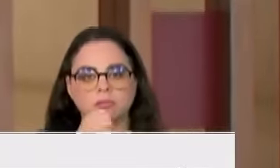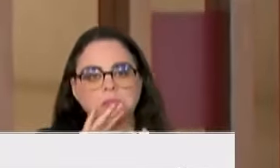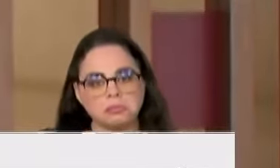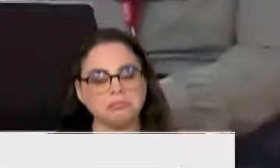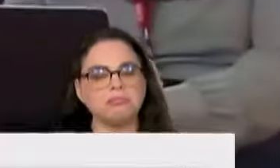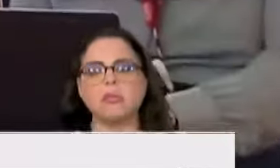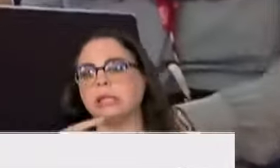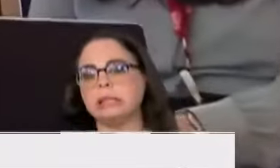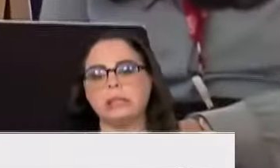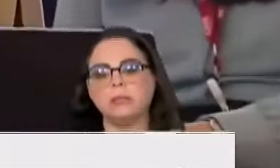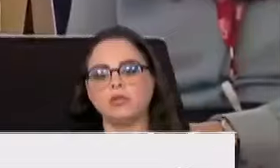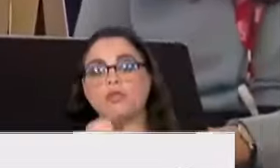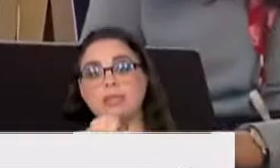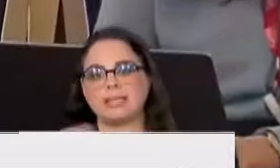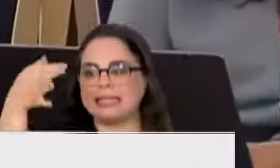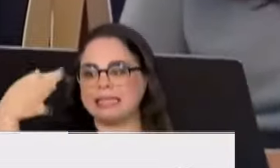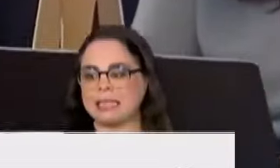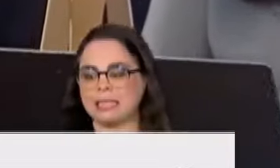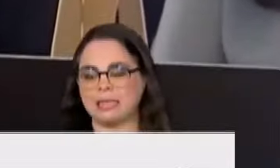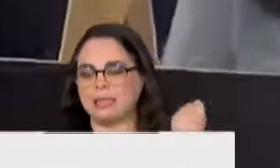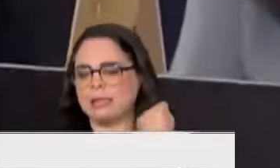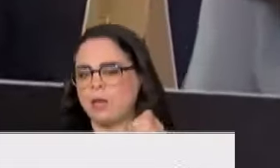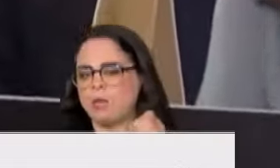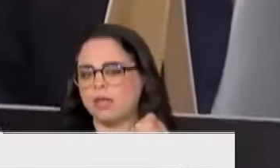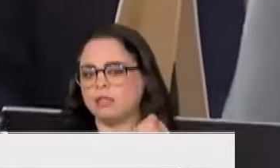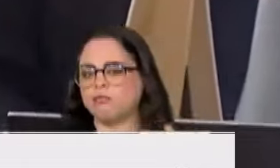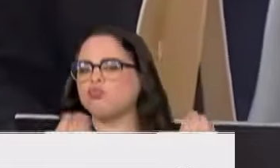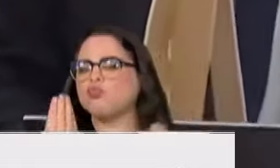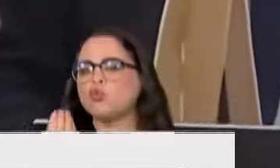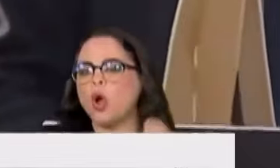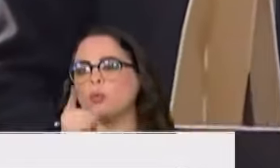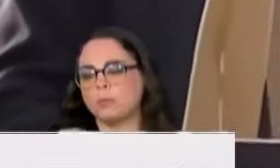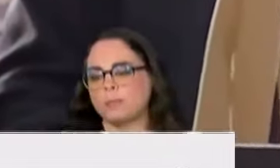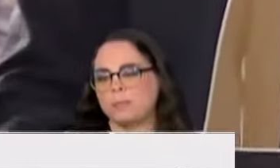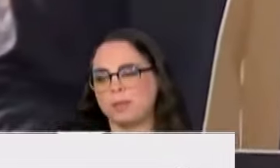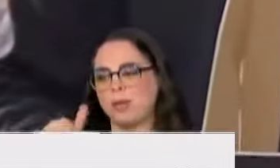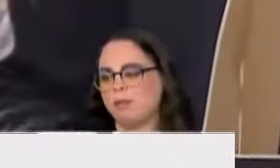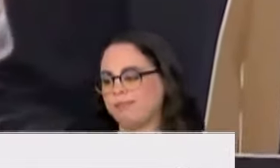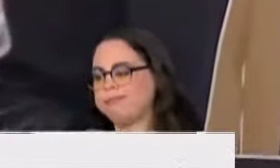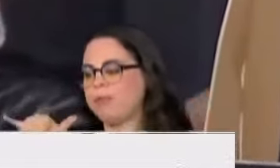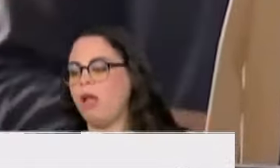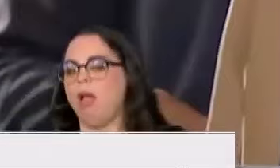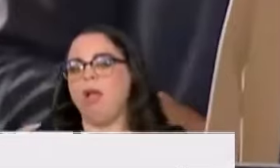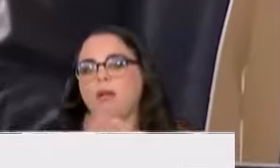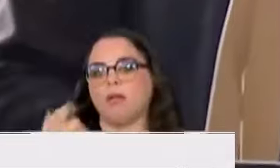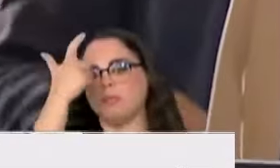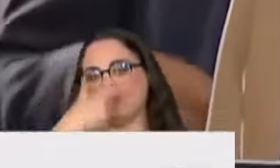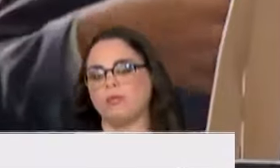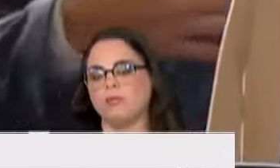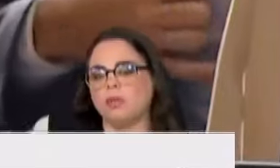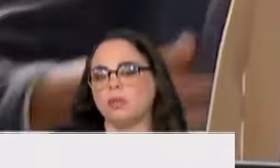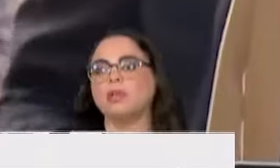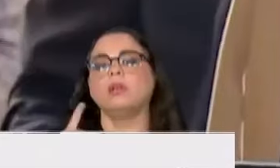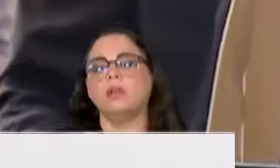Qual é o grau de certeza e segurança que os senhores têm para esse primeiro voo de resgate, uma vez que